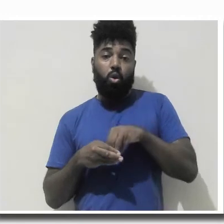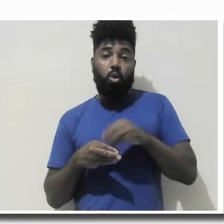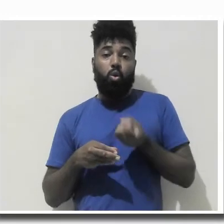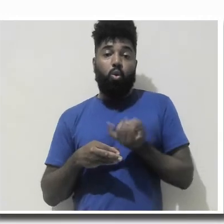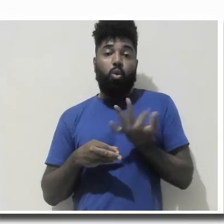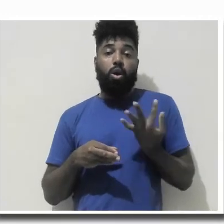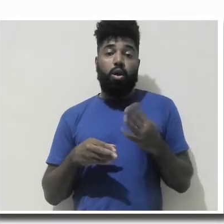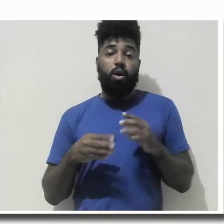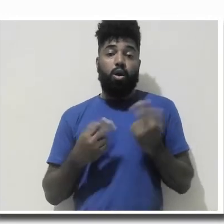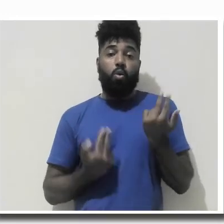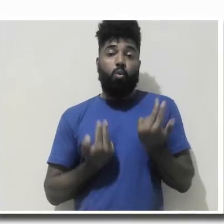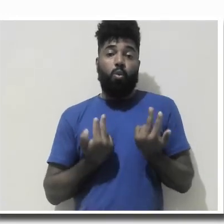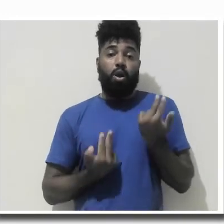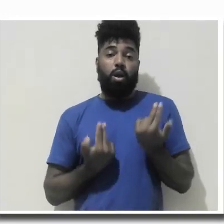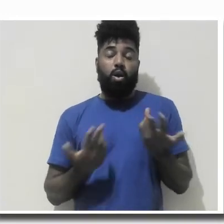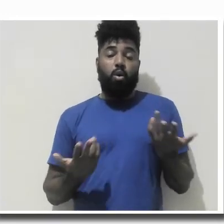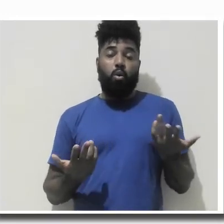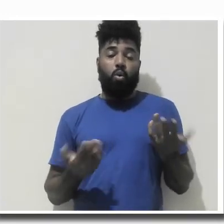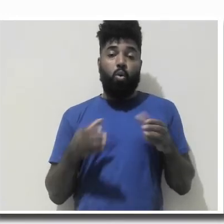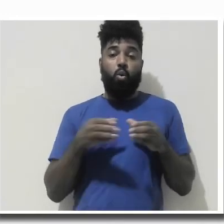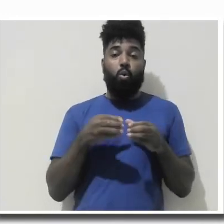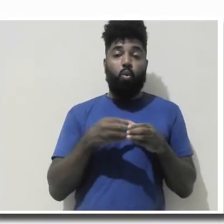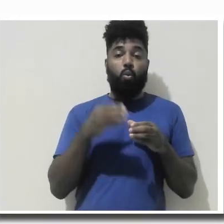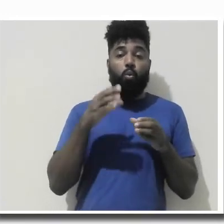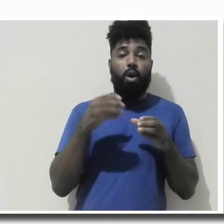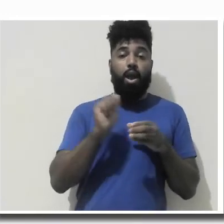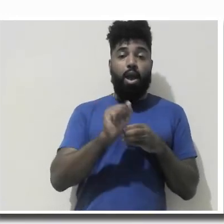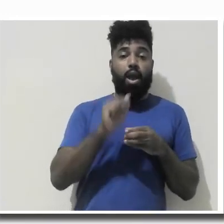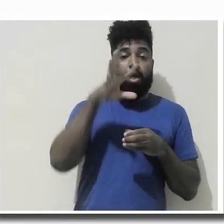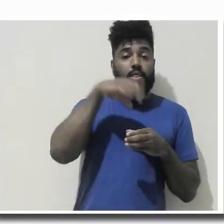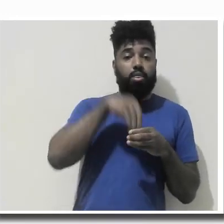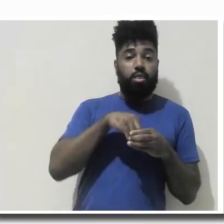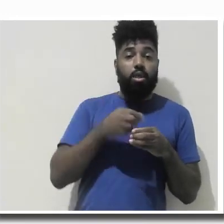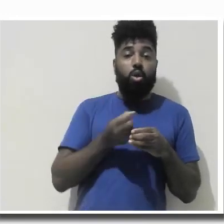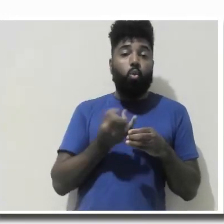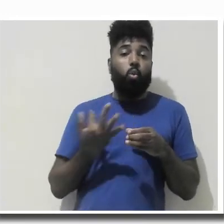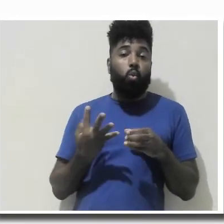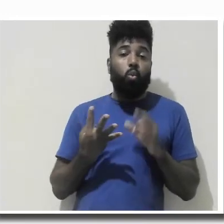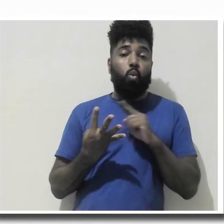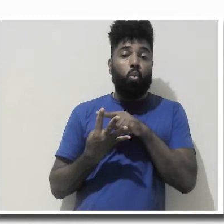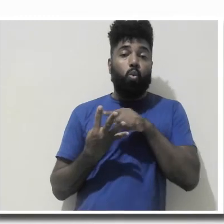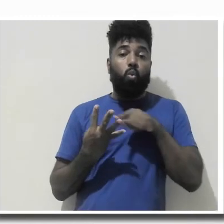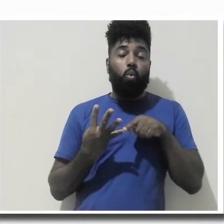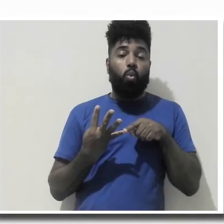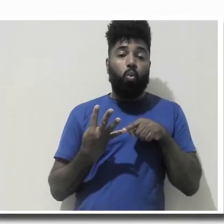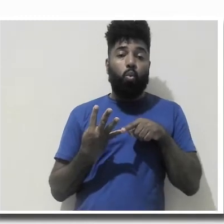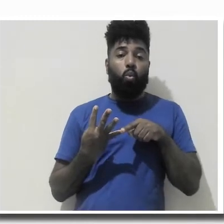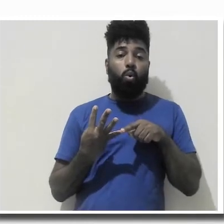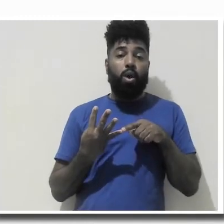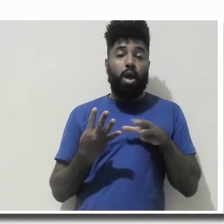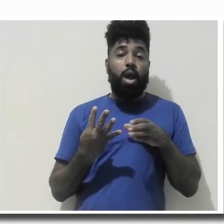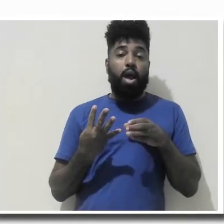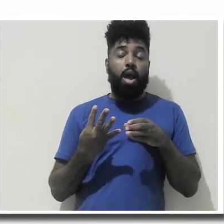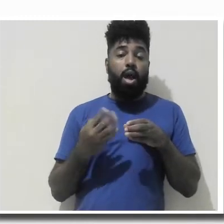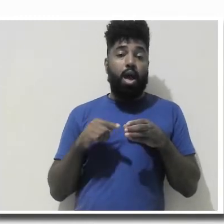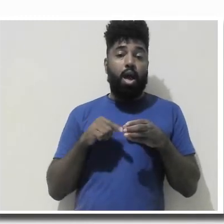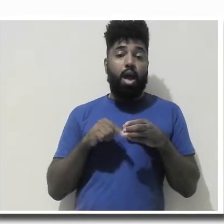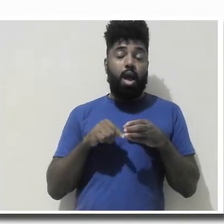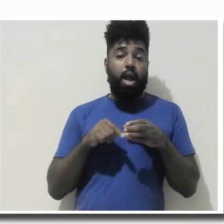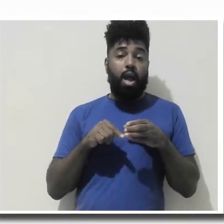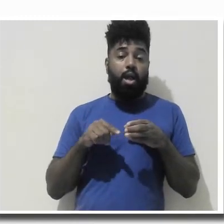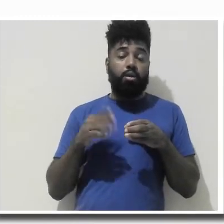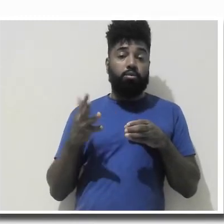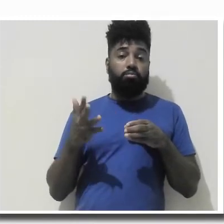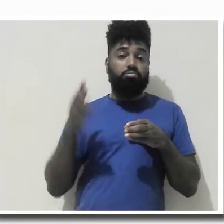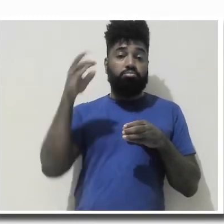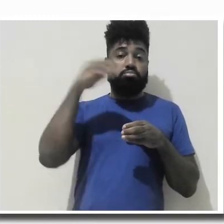fazer de outra forma. Quais elementos que estão em A e que não estão em A. Nenhum